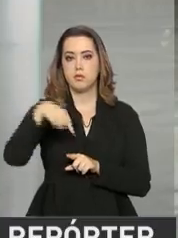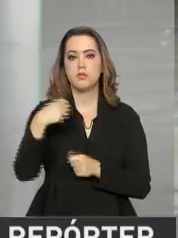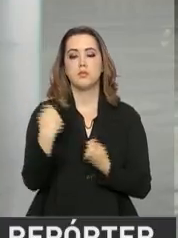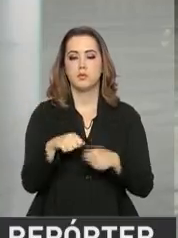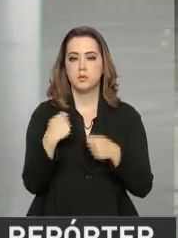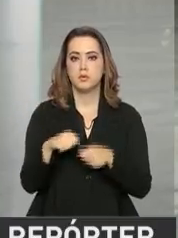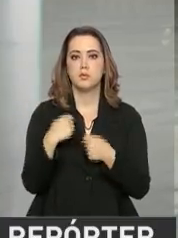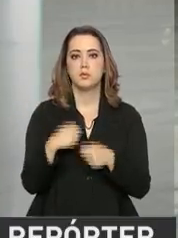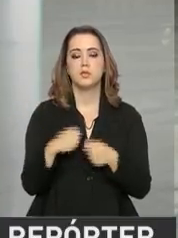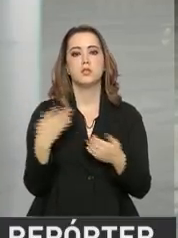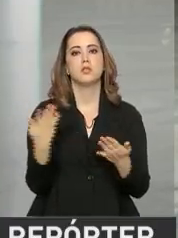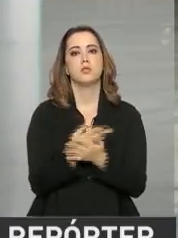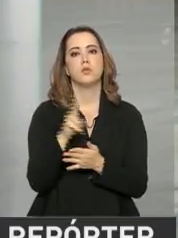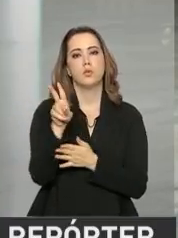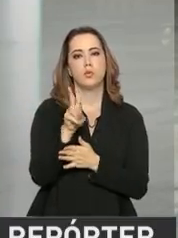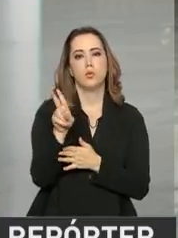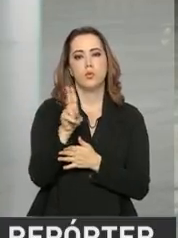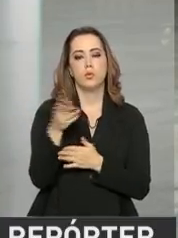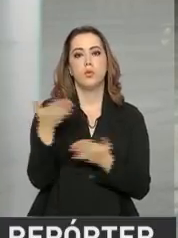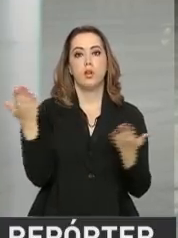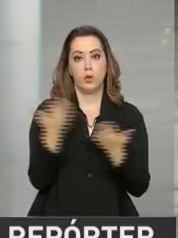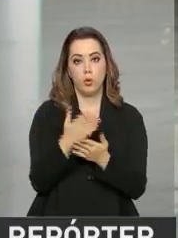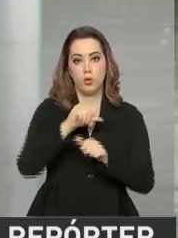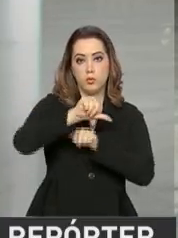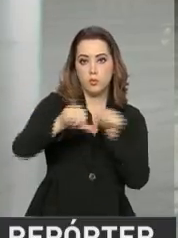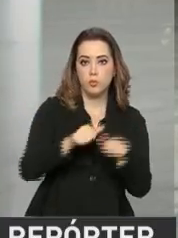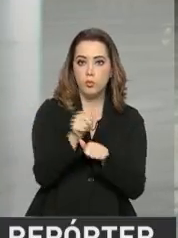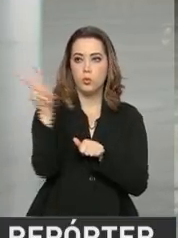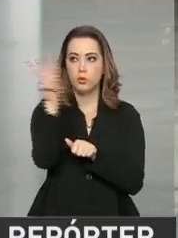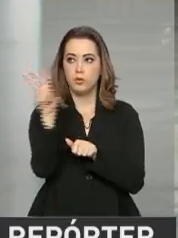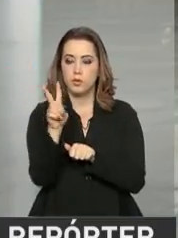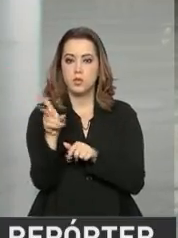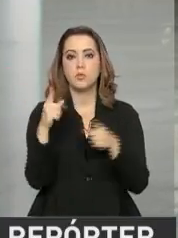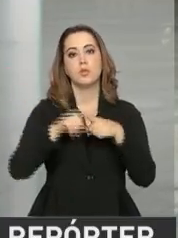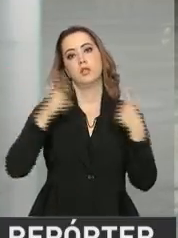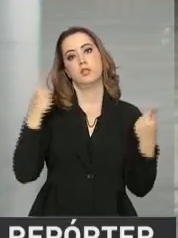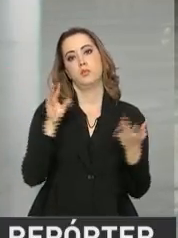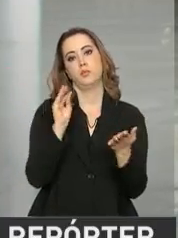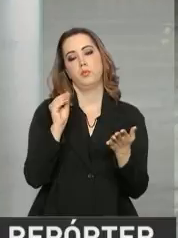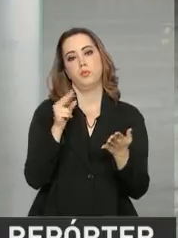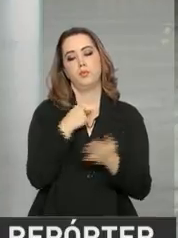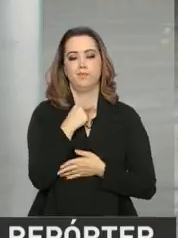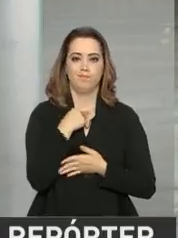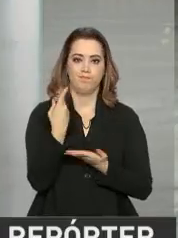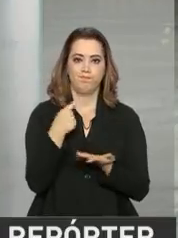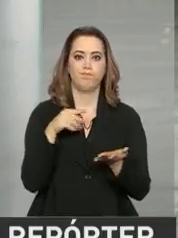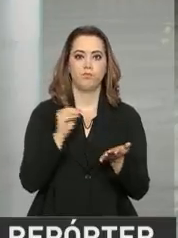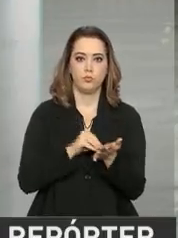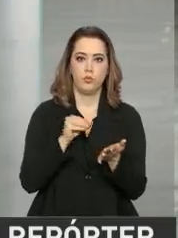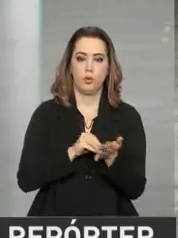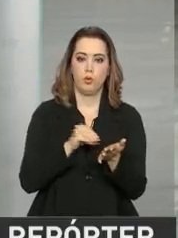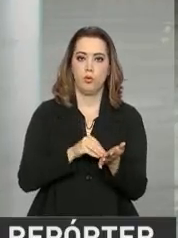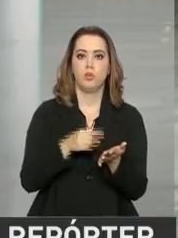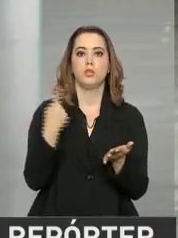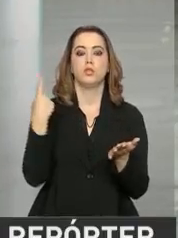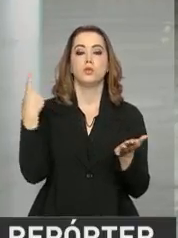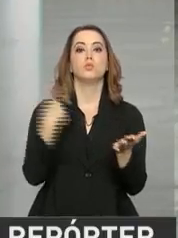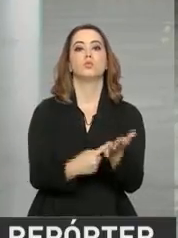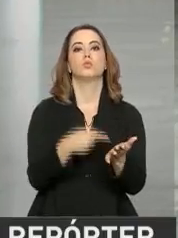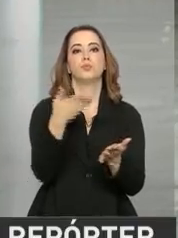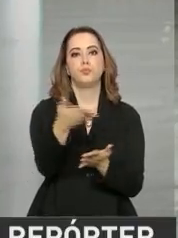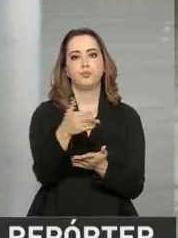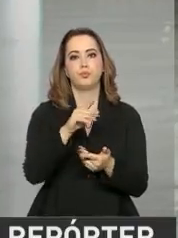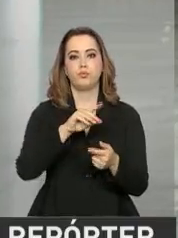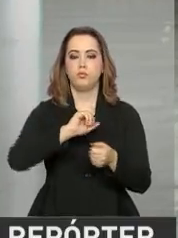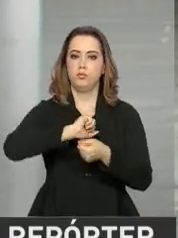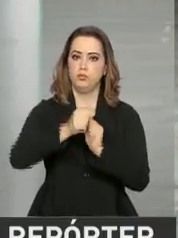exercida pelo Uruguai já em relação às matérias publicadas na Imprensa internacional sobre os jogos olímpicos do Rio